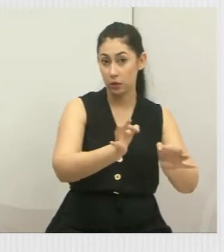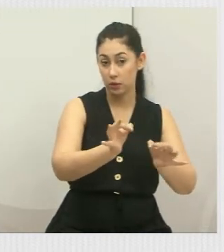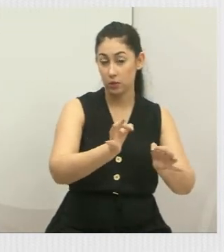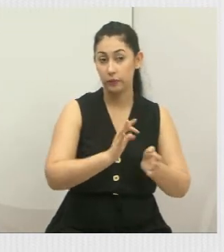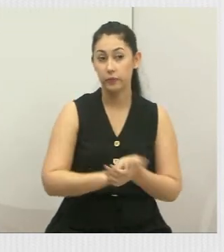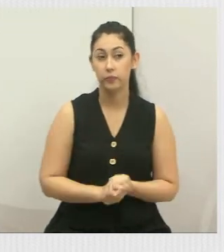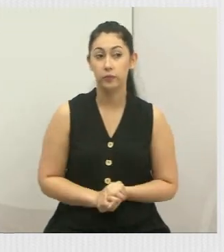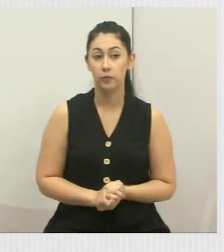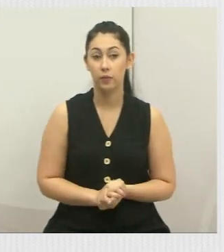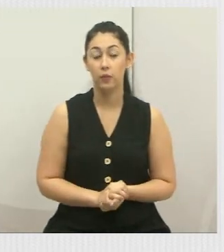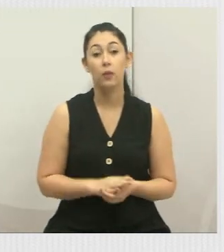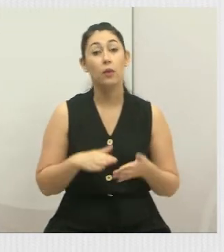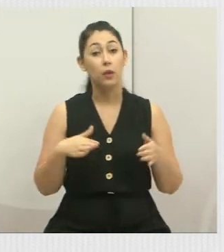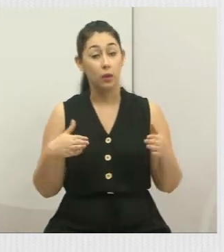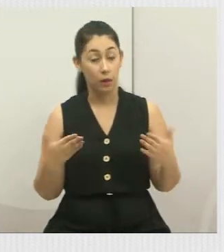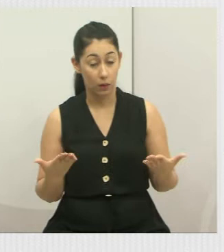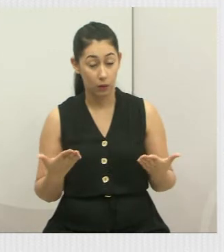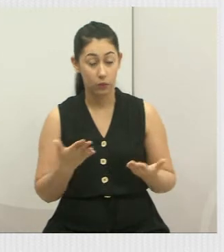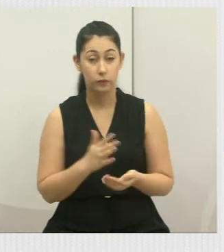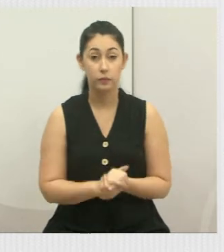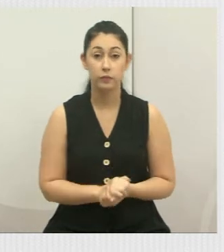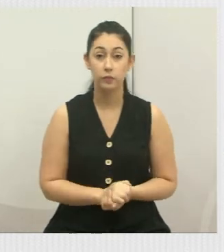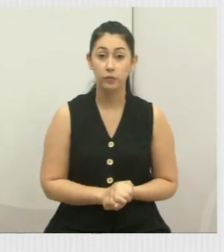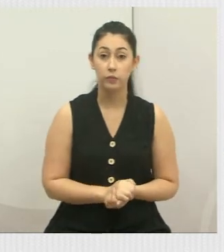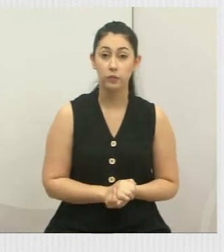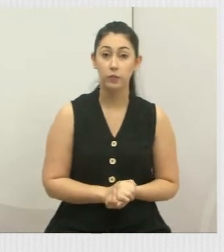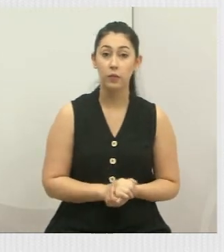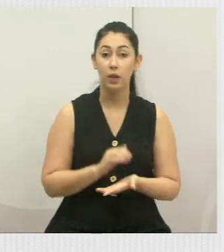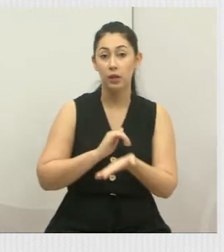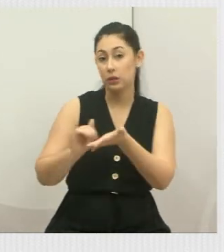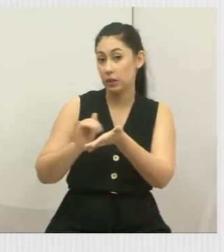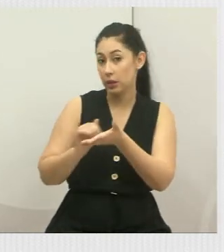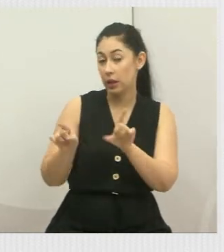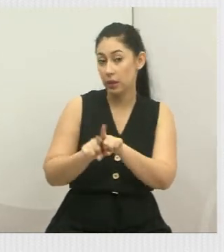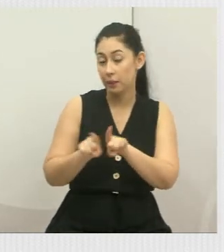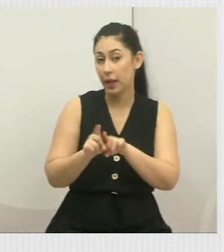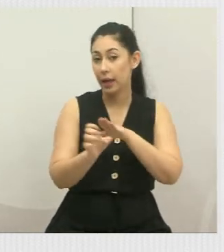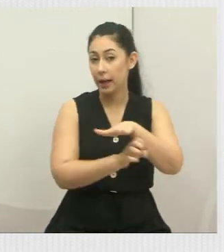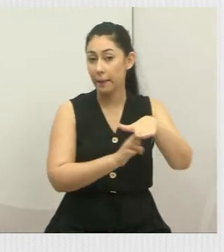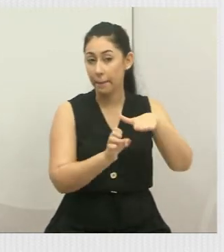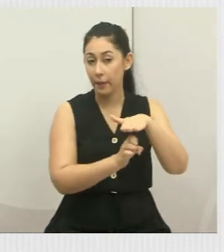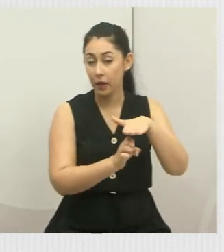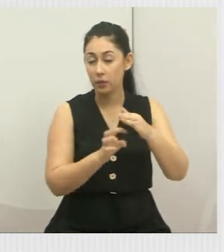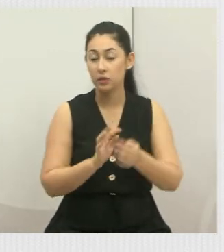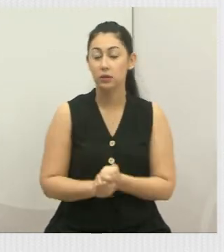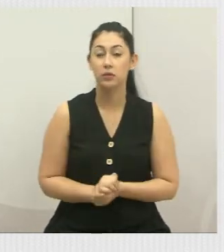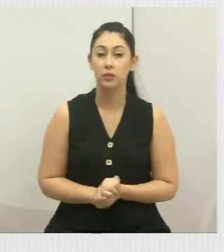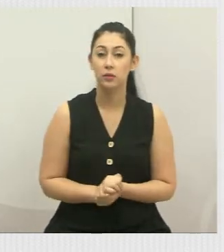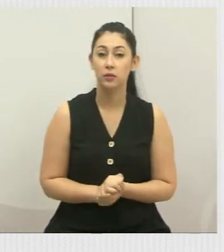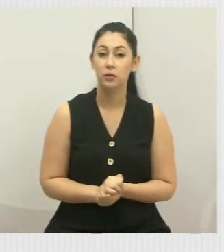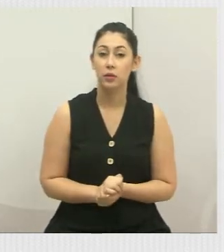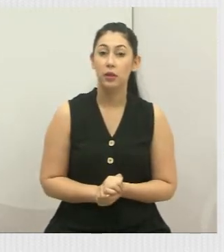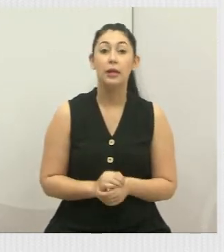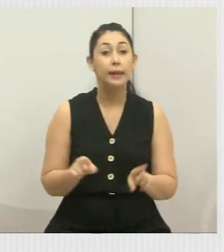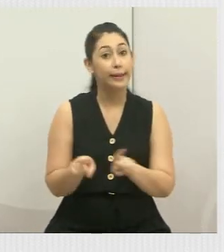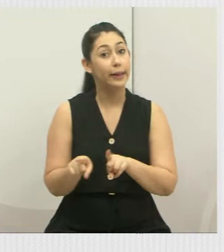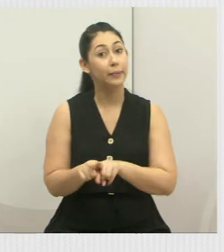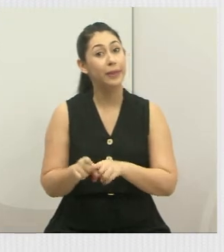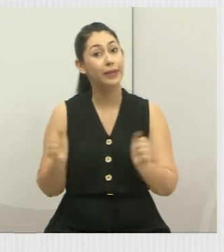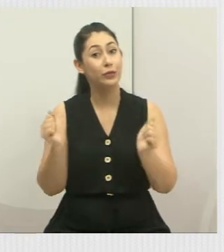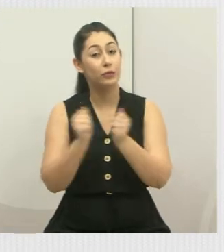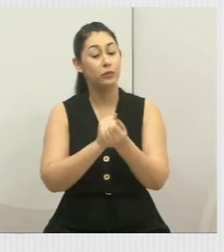então, seguido através das secretarias e do SAAI. E ele considera estudos externos,